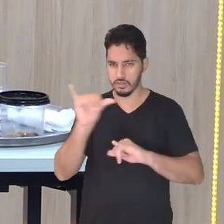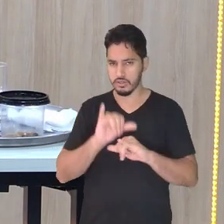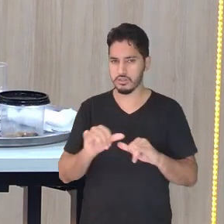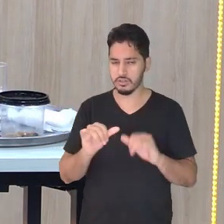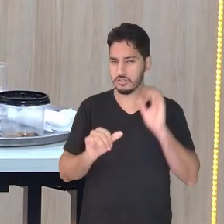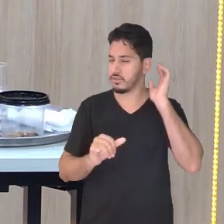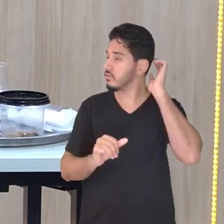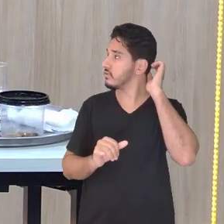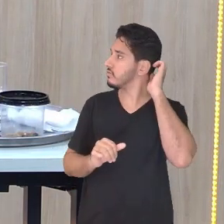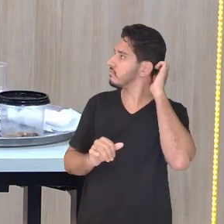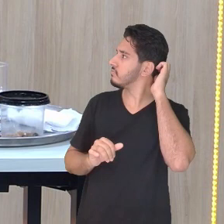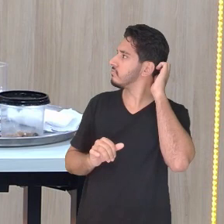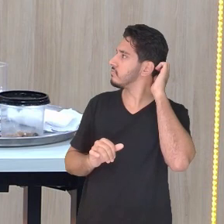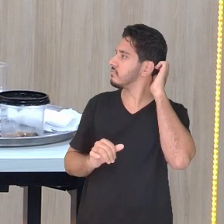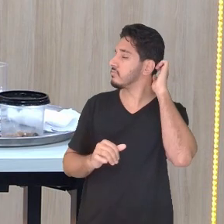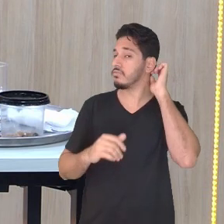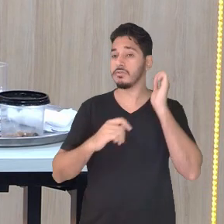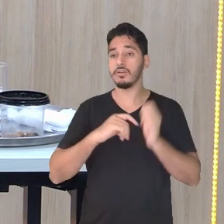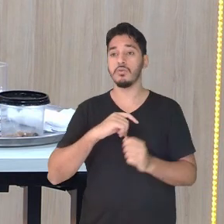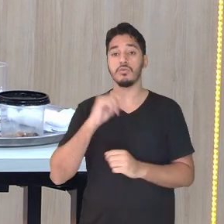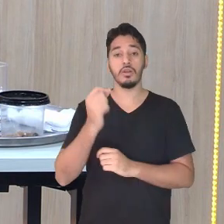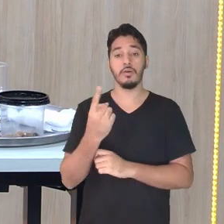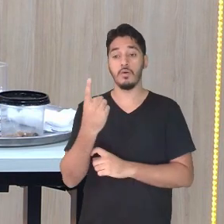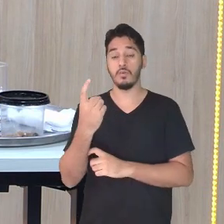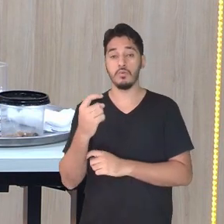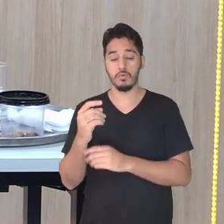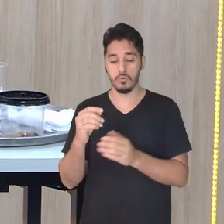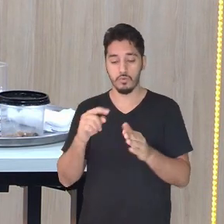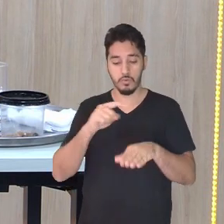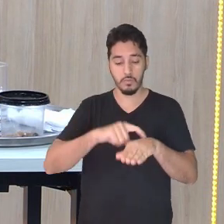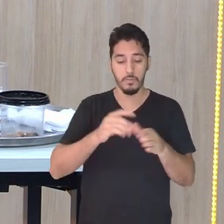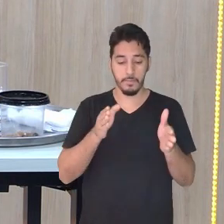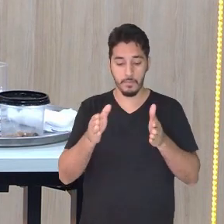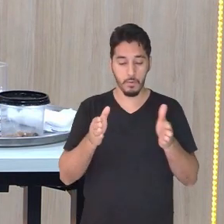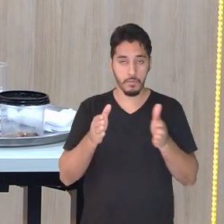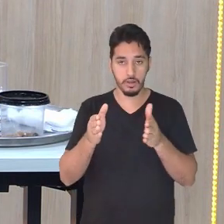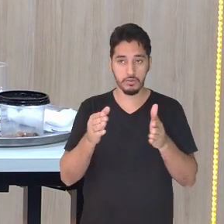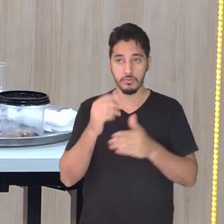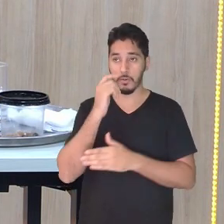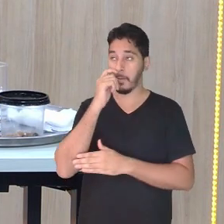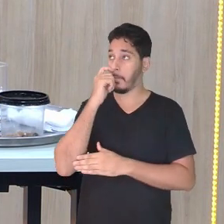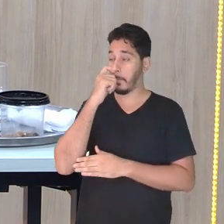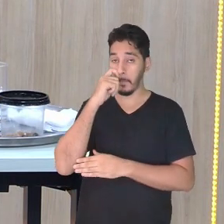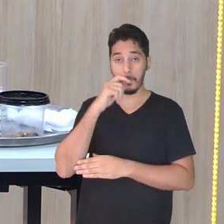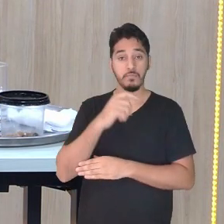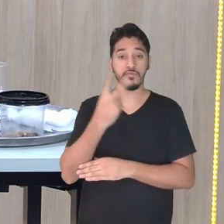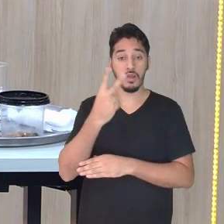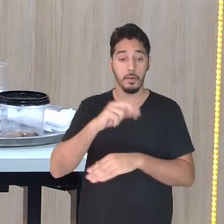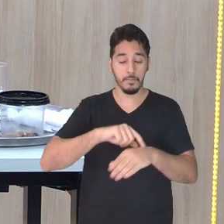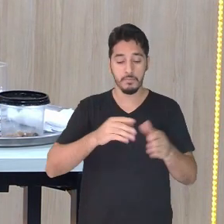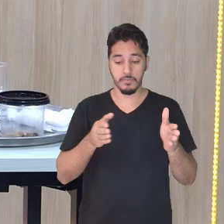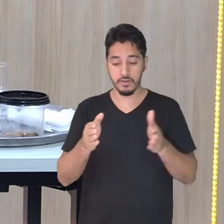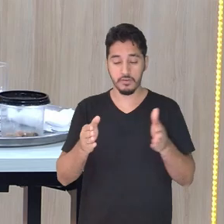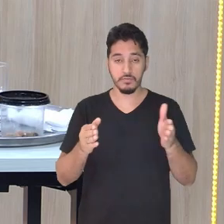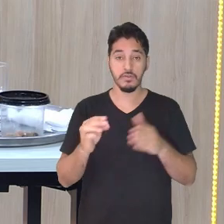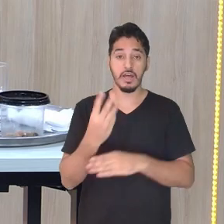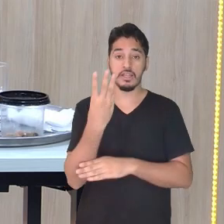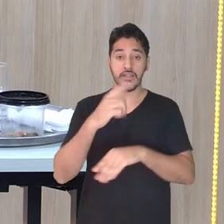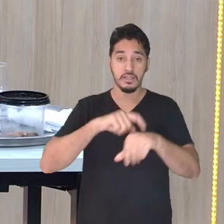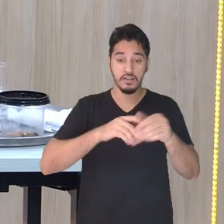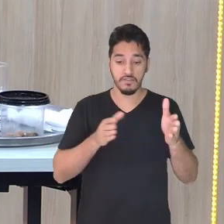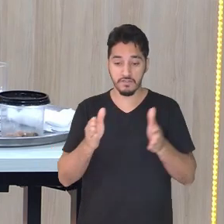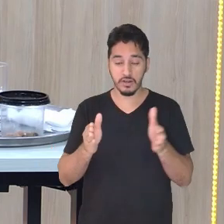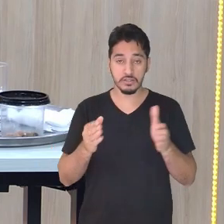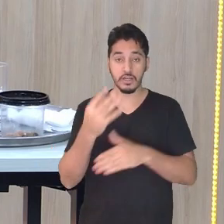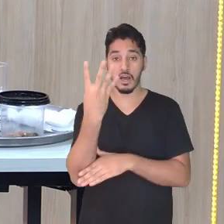tela, a questão de monofásica, é aquela que apresenta uma única fase, a bifásica, 2, a trifásica,